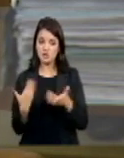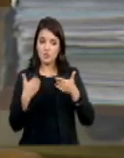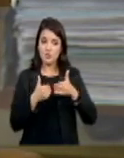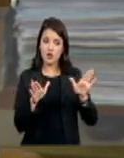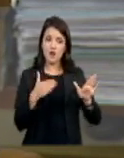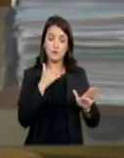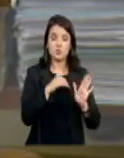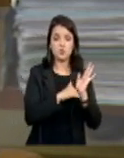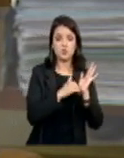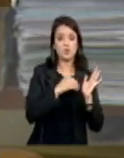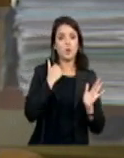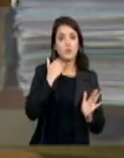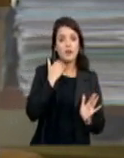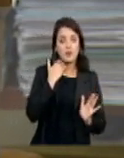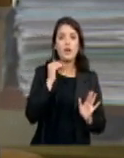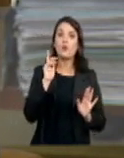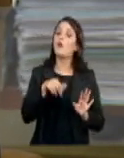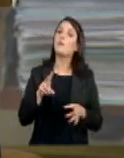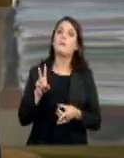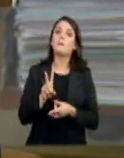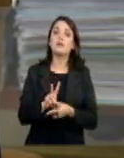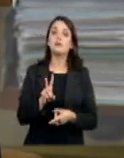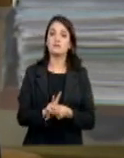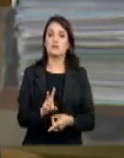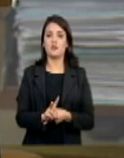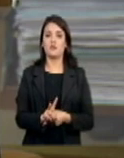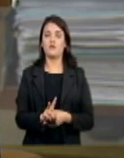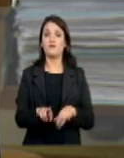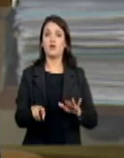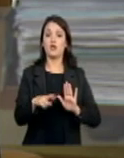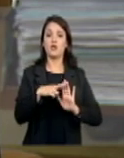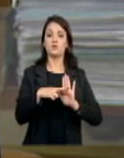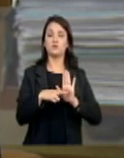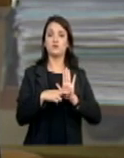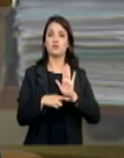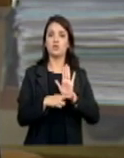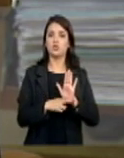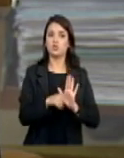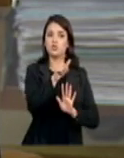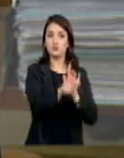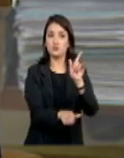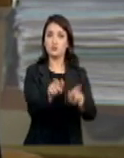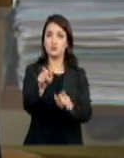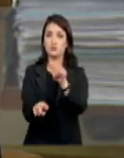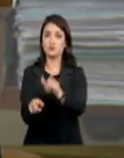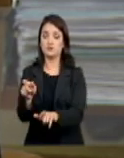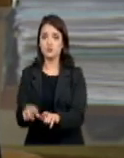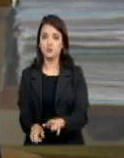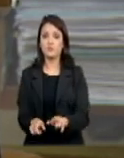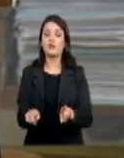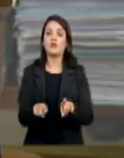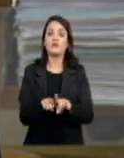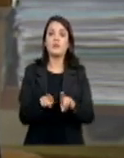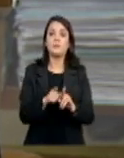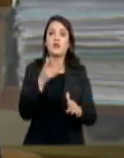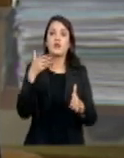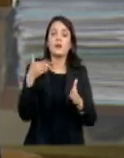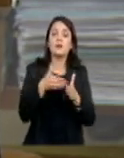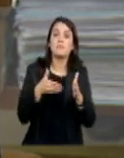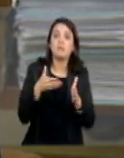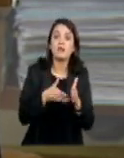constitui fator de preservação do regime das franquias individuais e impede pela atuação